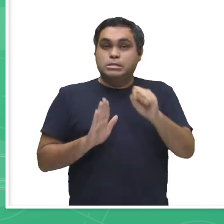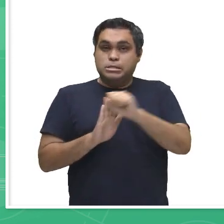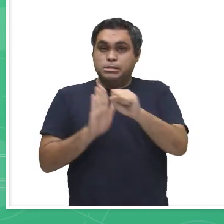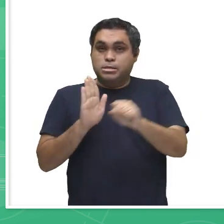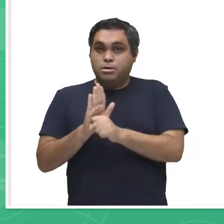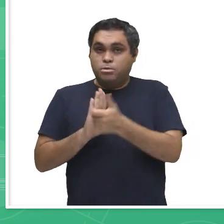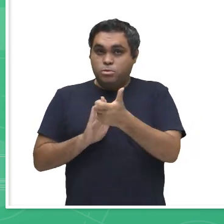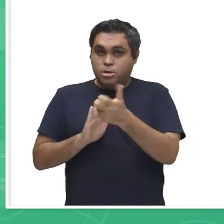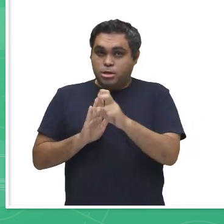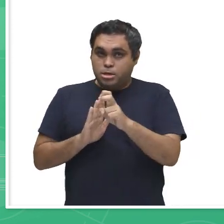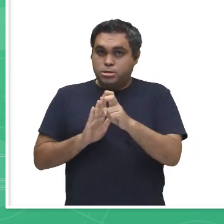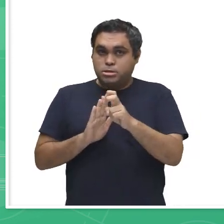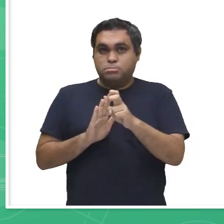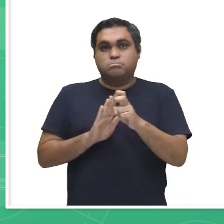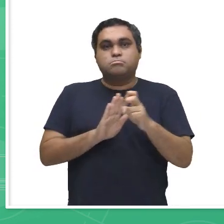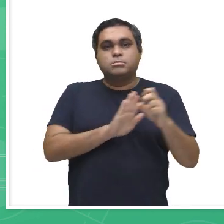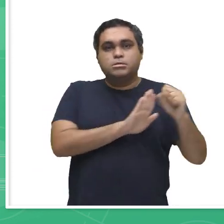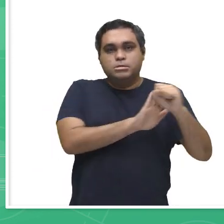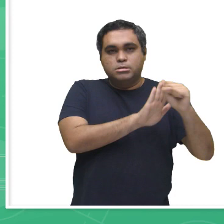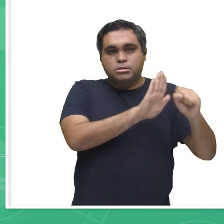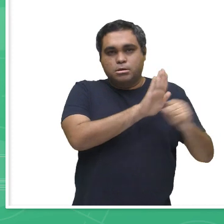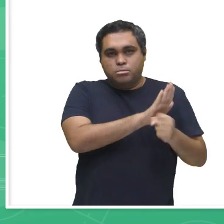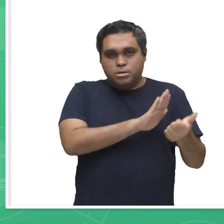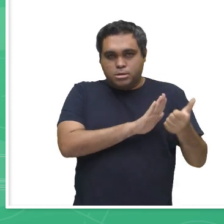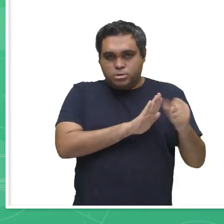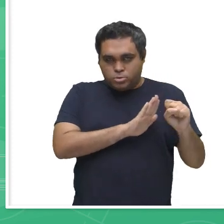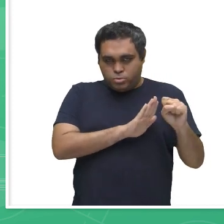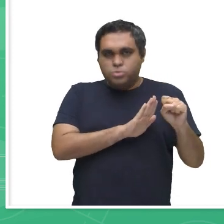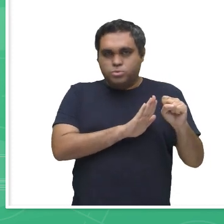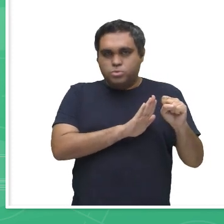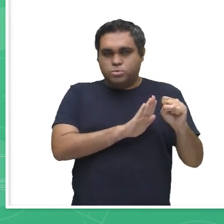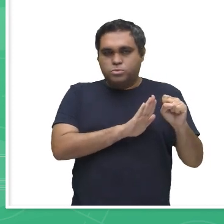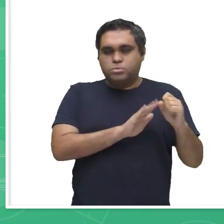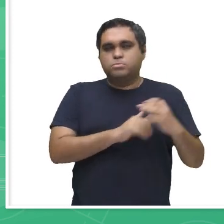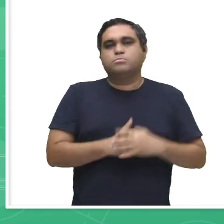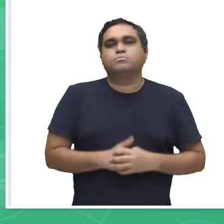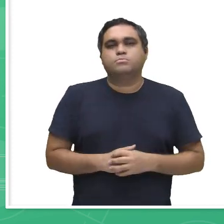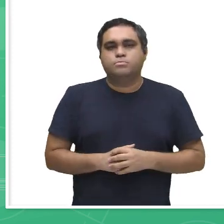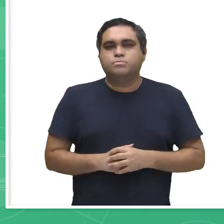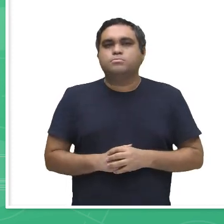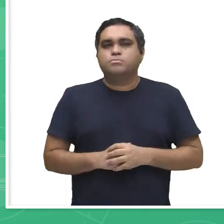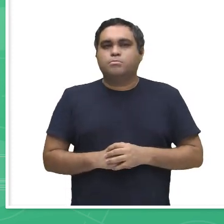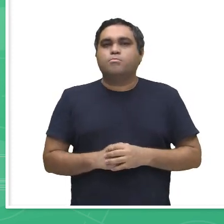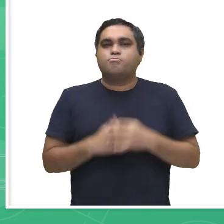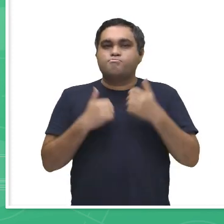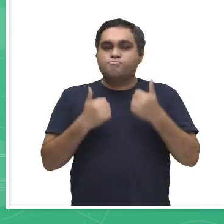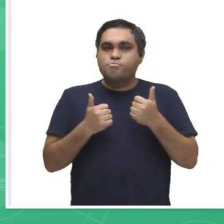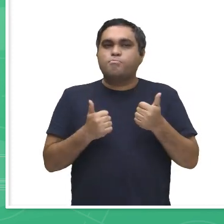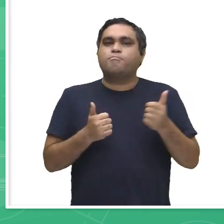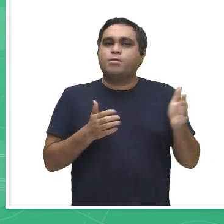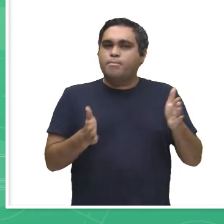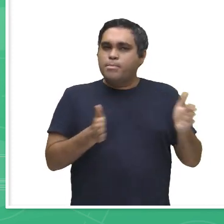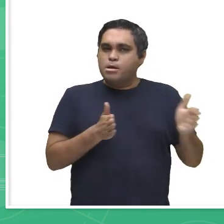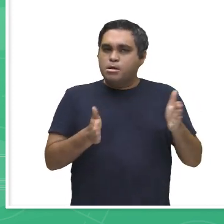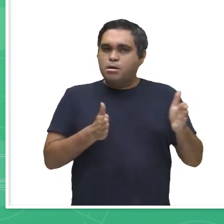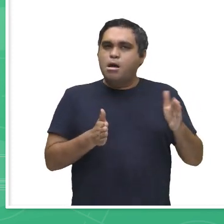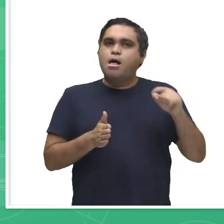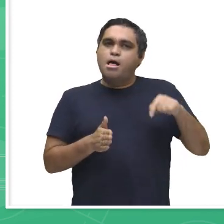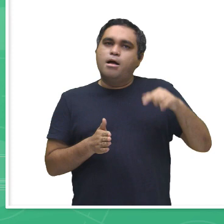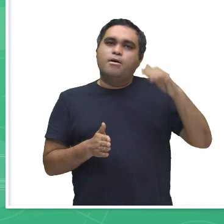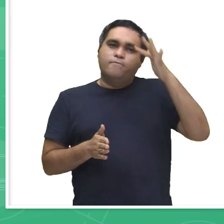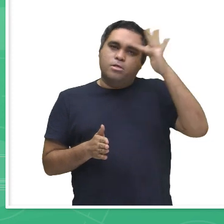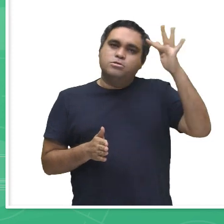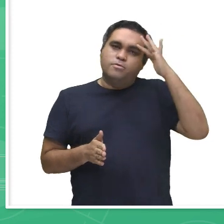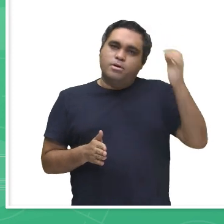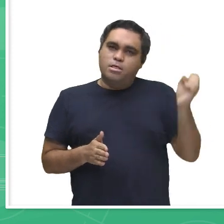e século XVIII, né? Finalzinho do século XVIII, início do século XIX, mais ou menos isso daí. Como eu falei para vocês,